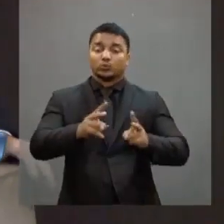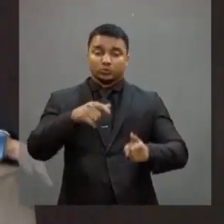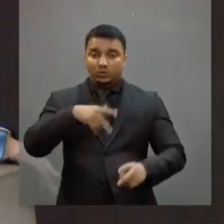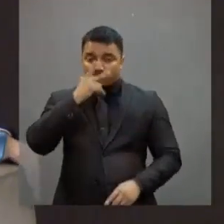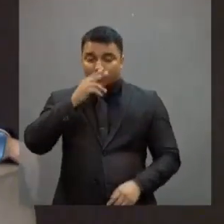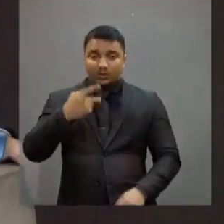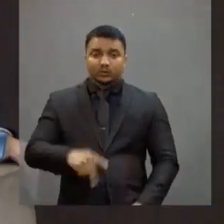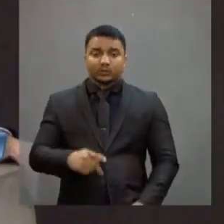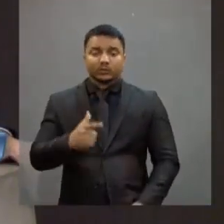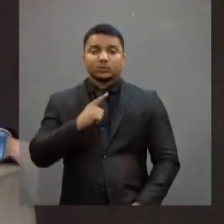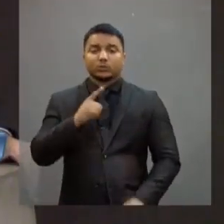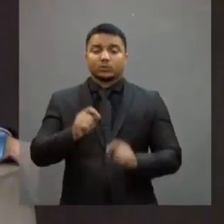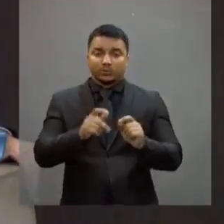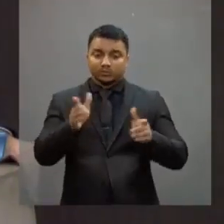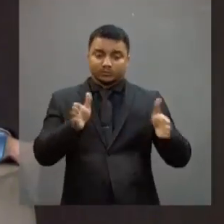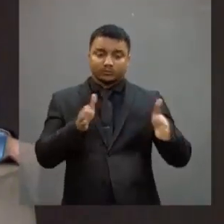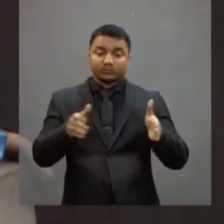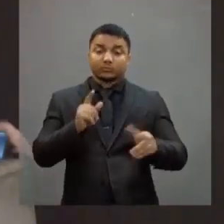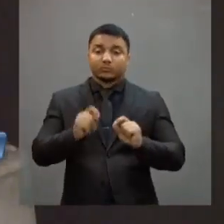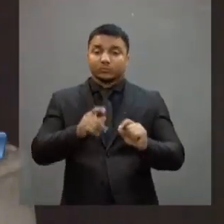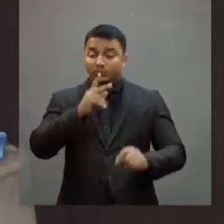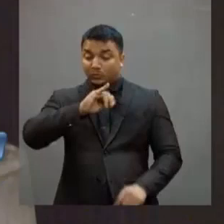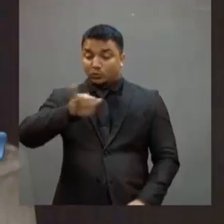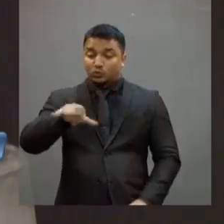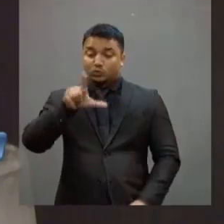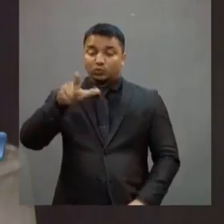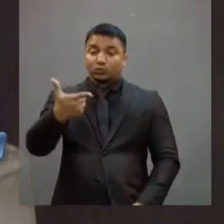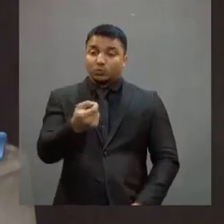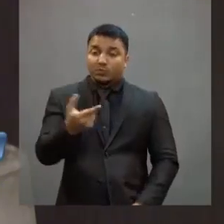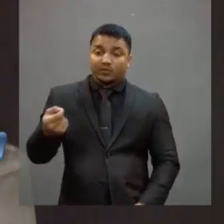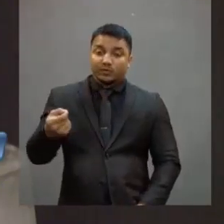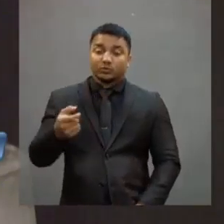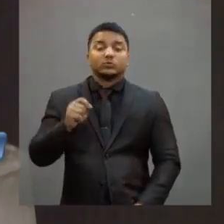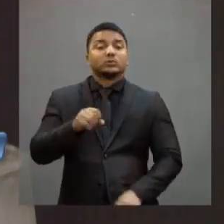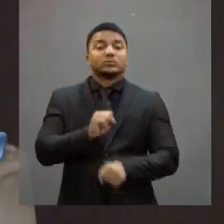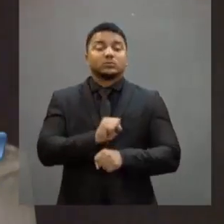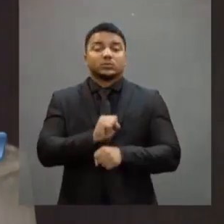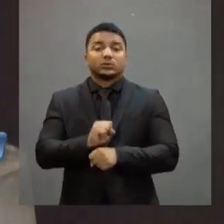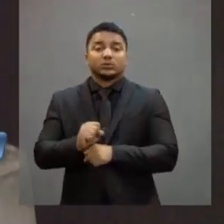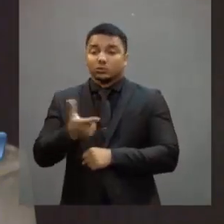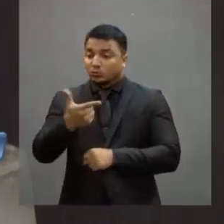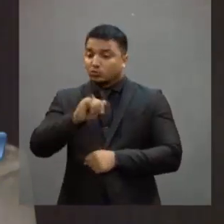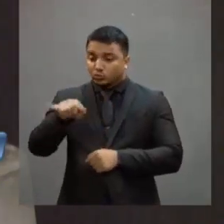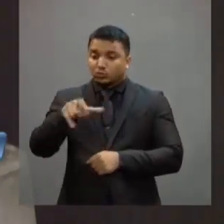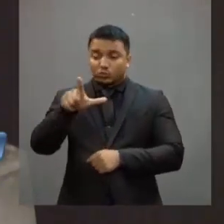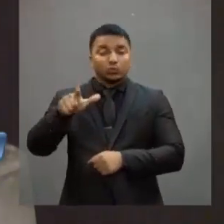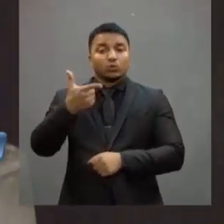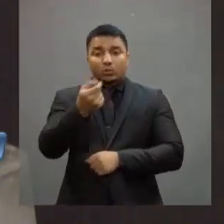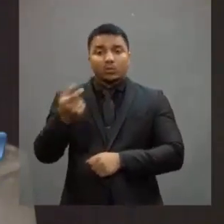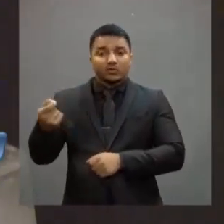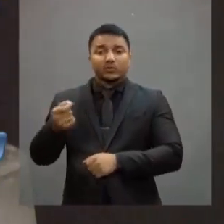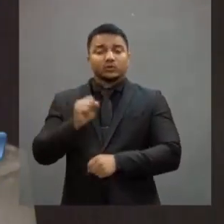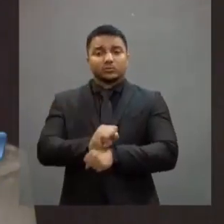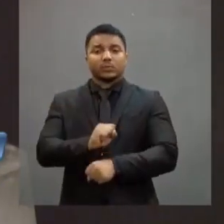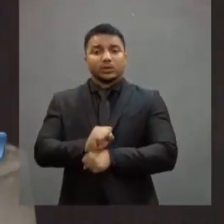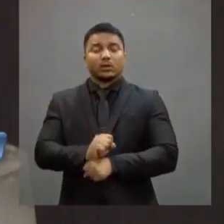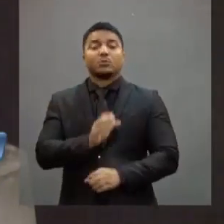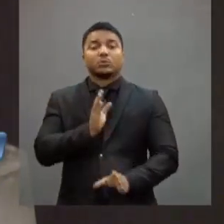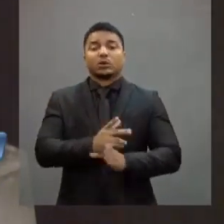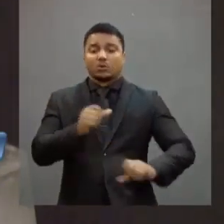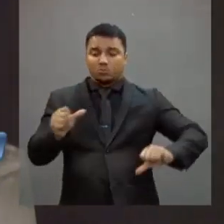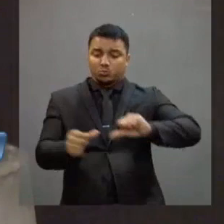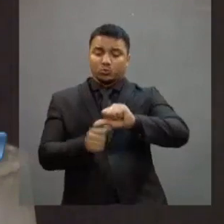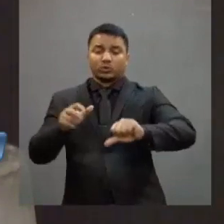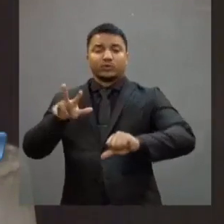portaria dizendo que o prazo decadencial é julho de 2020, que se espere, portanto, julho de 2020, porque isso alterará